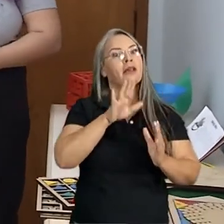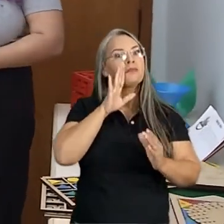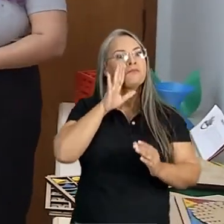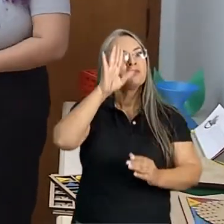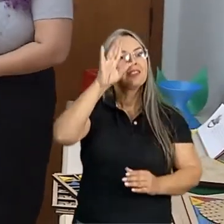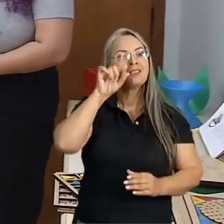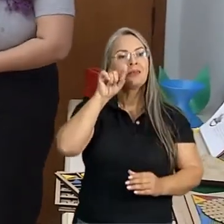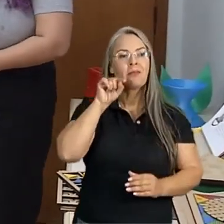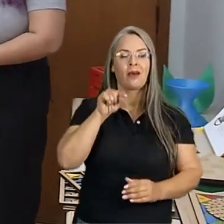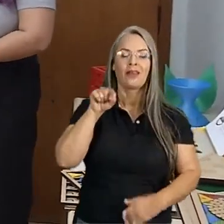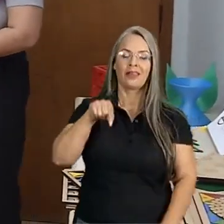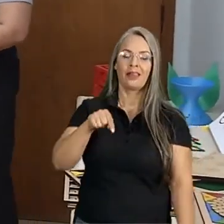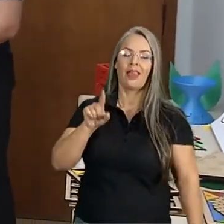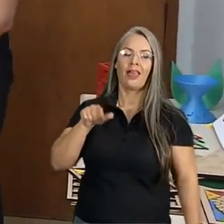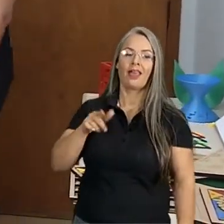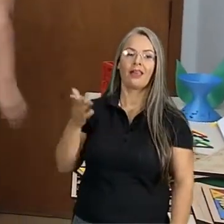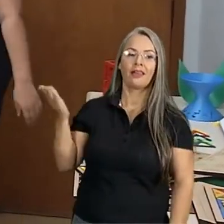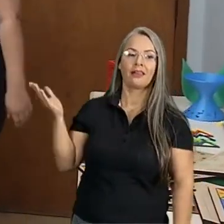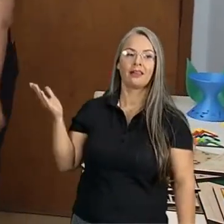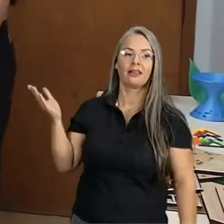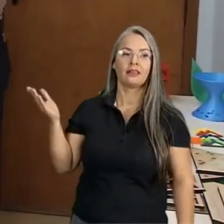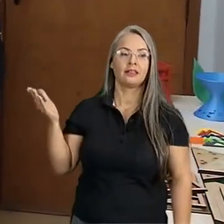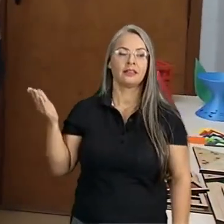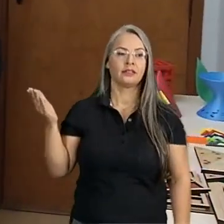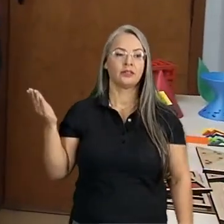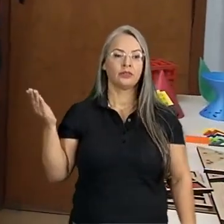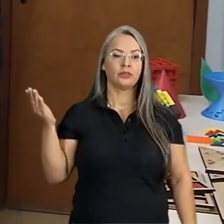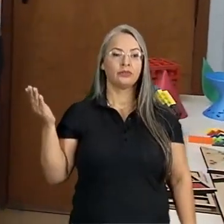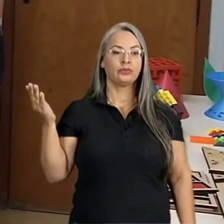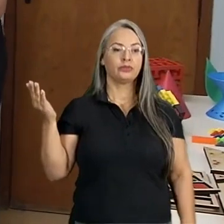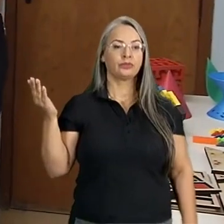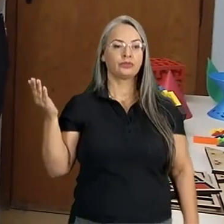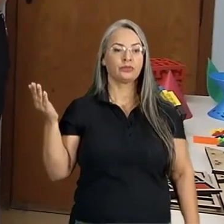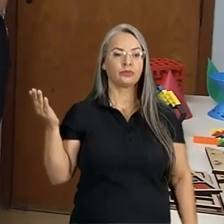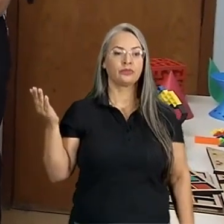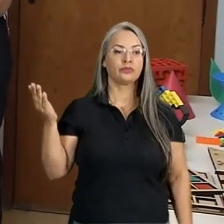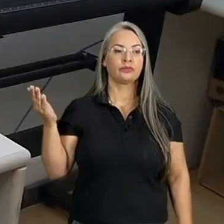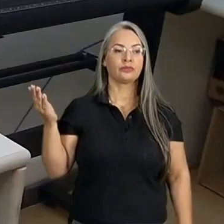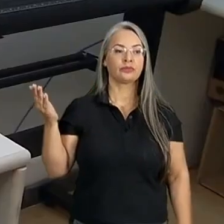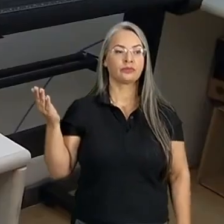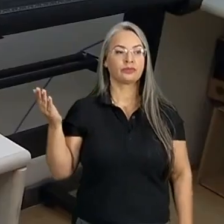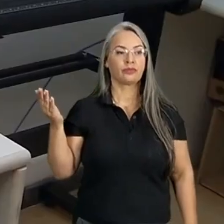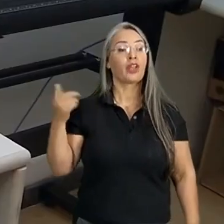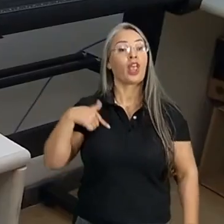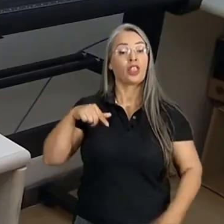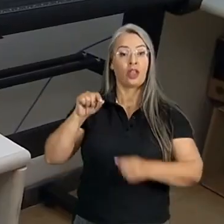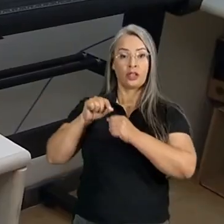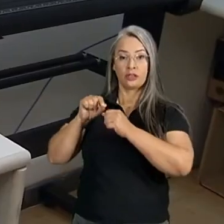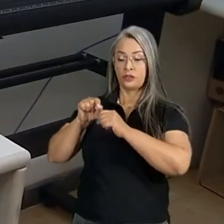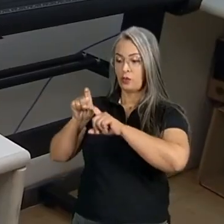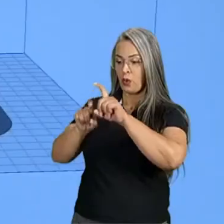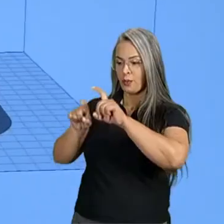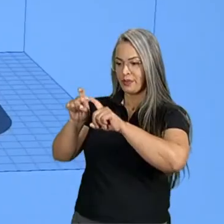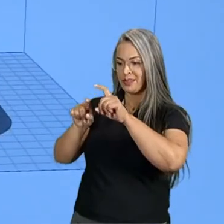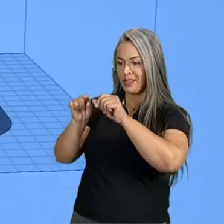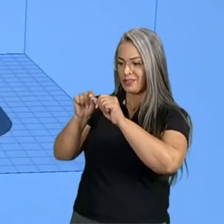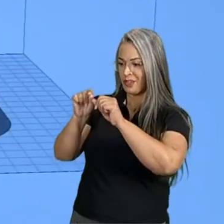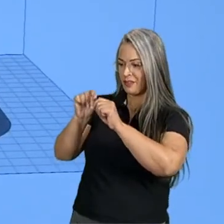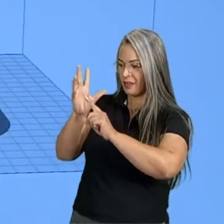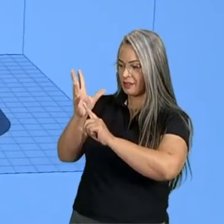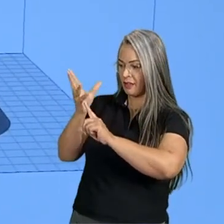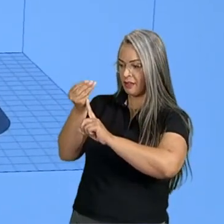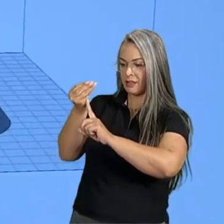impressora 3D que a gente pode ver o funcionamento aqui então a gente faz o arquivo vetorizado no computador a maior parte é feita